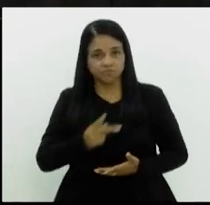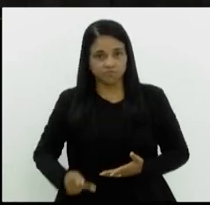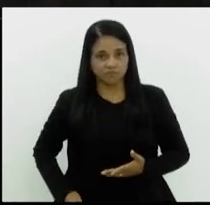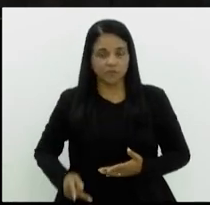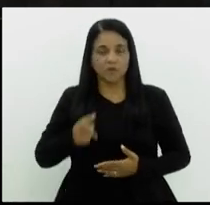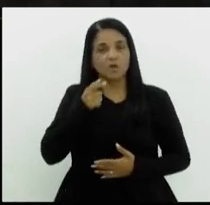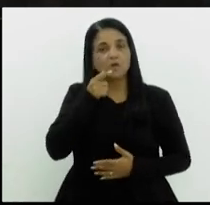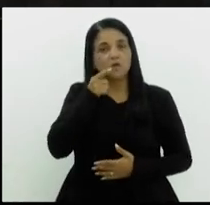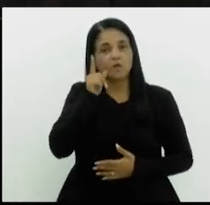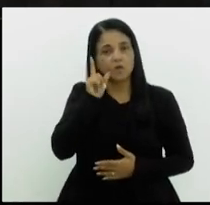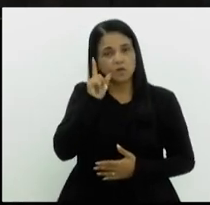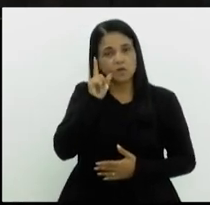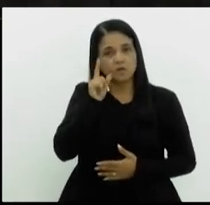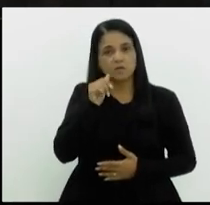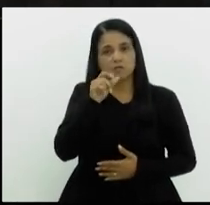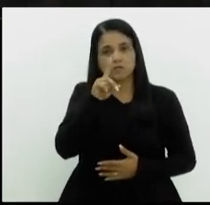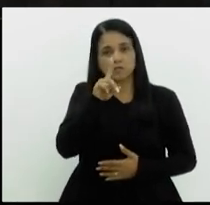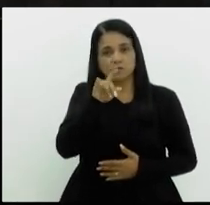ontem,